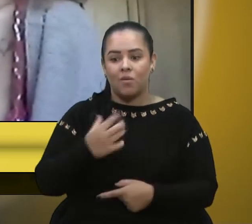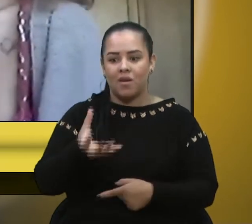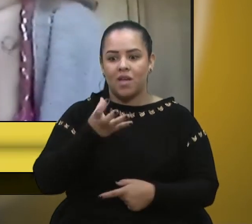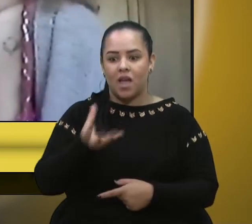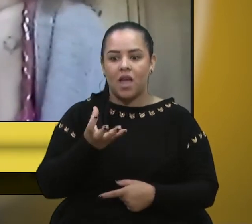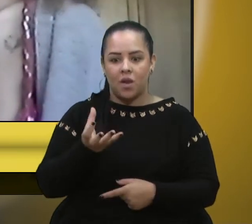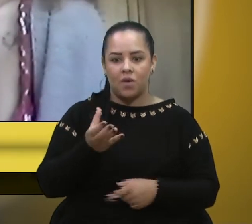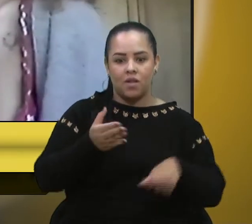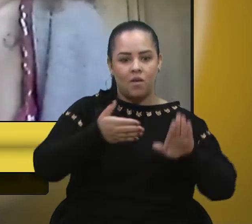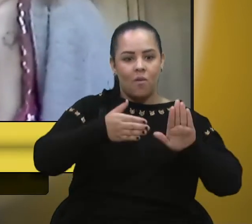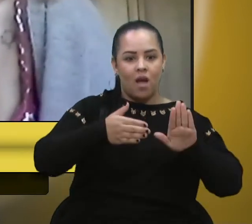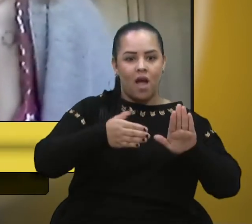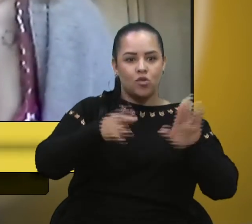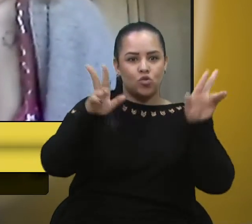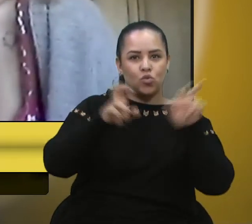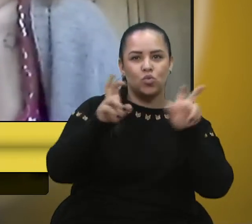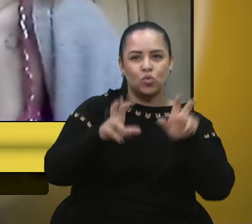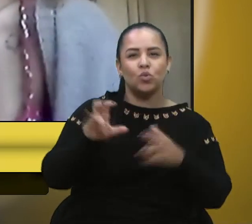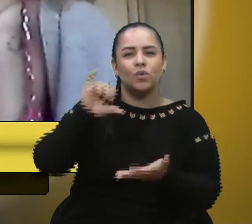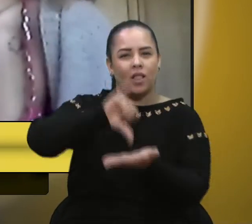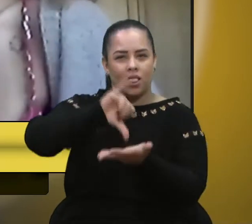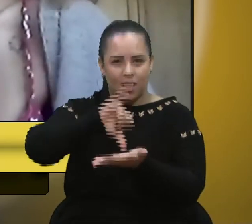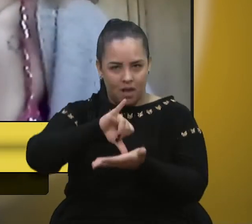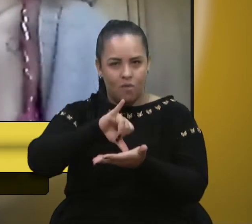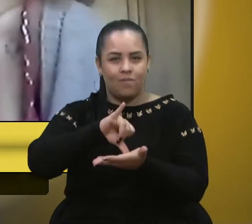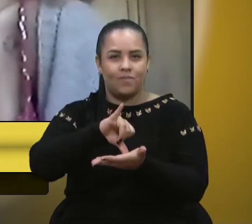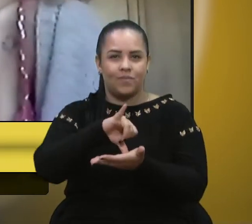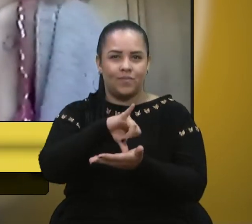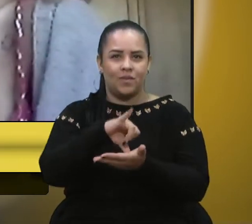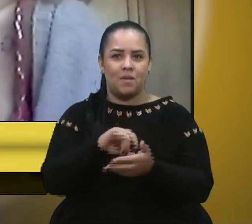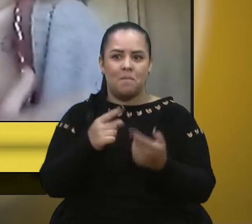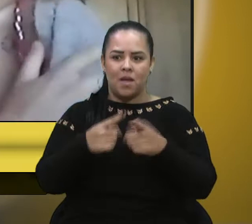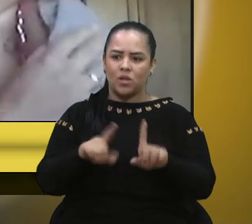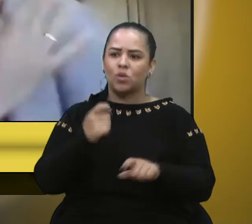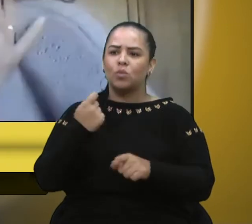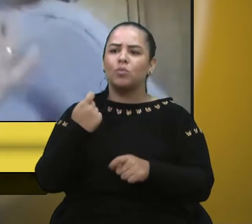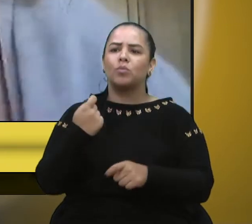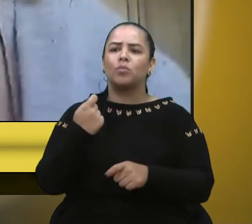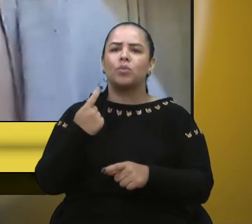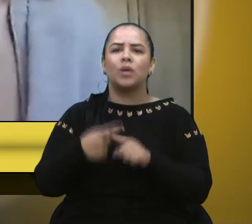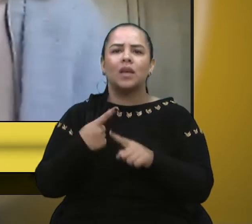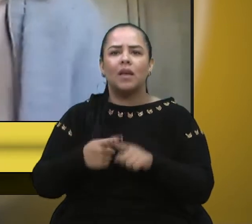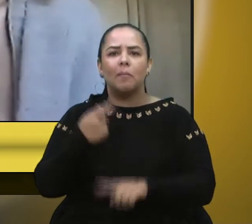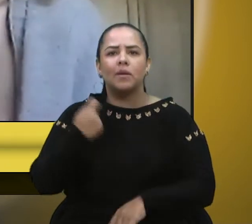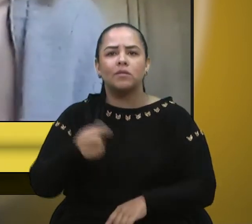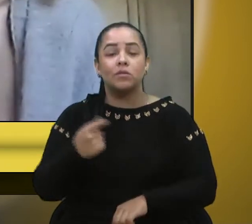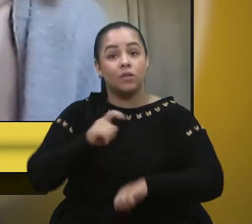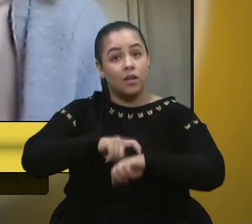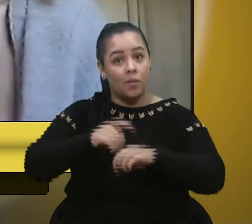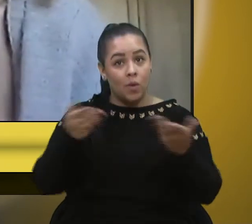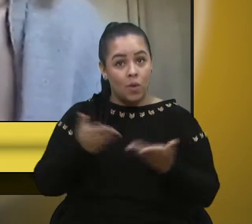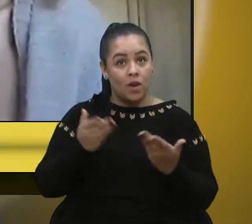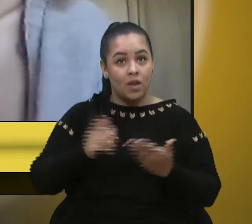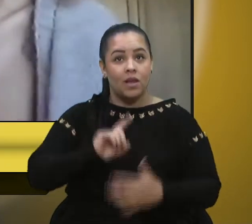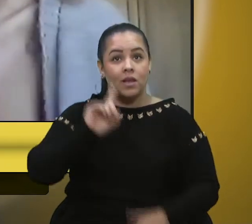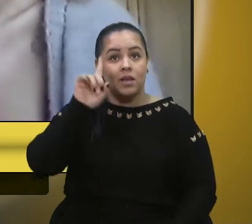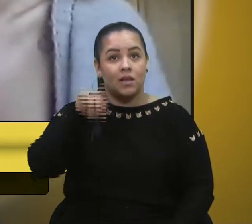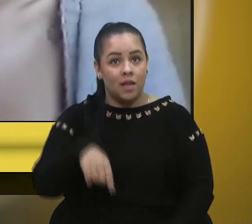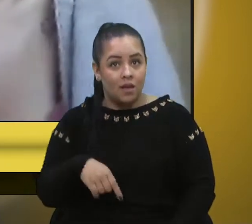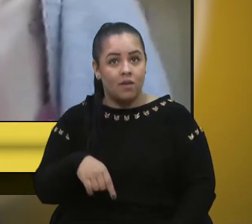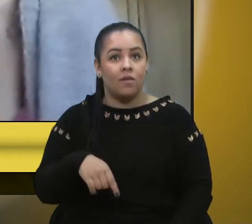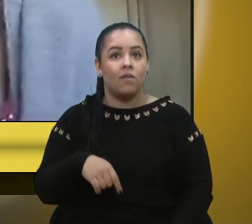central, mas principalmente pela necessidade imposta pelo momento que nós vivemos, que é a questão da renda